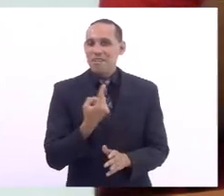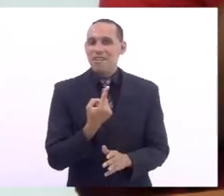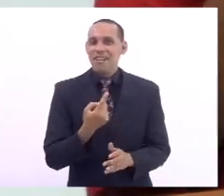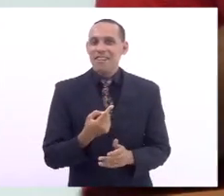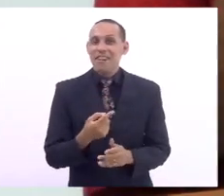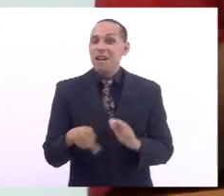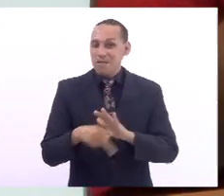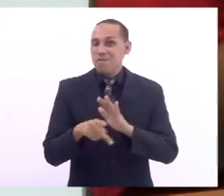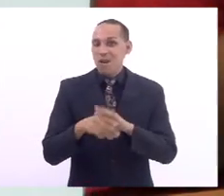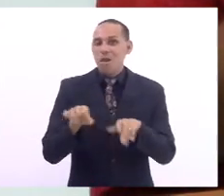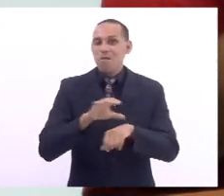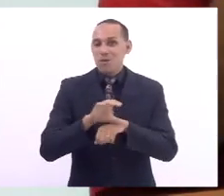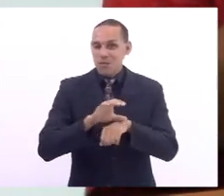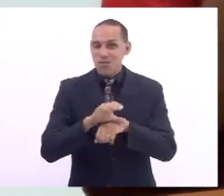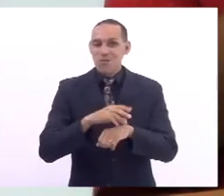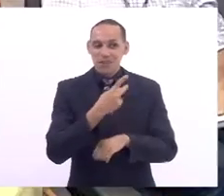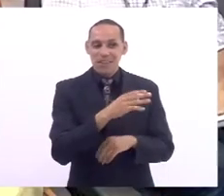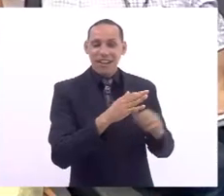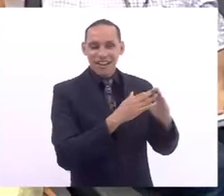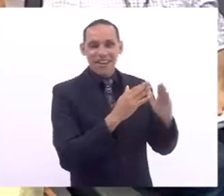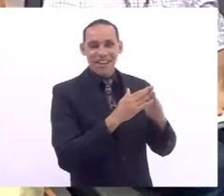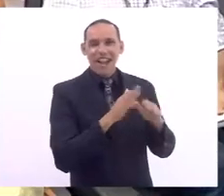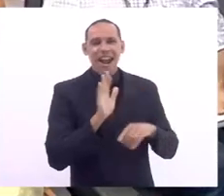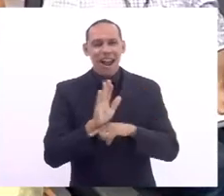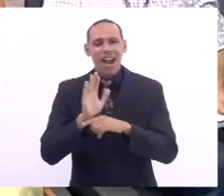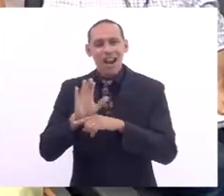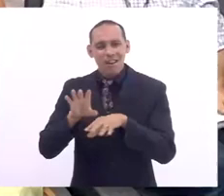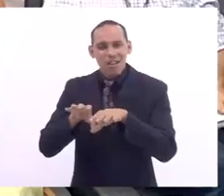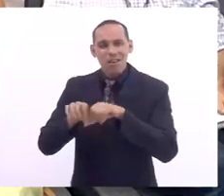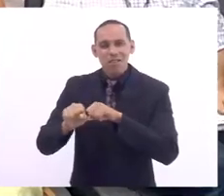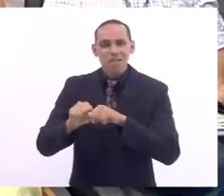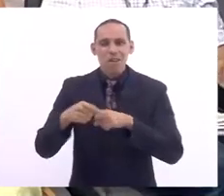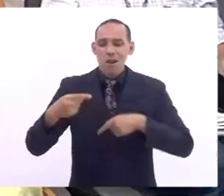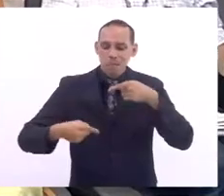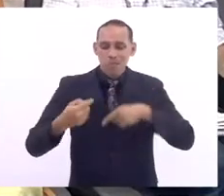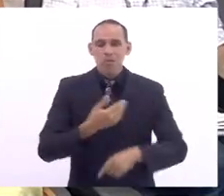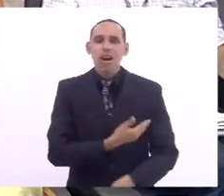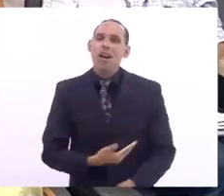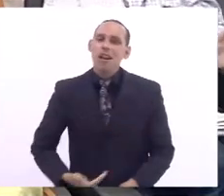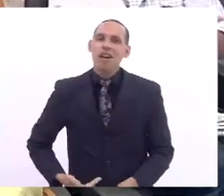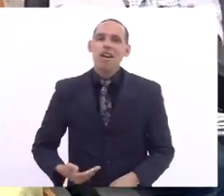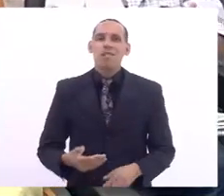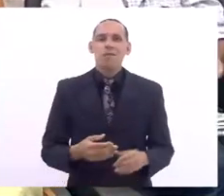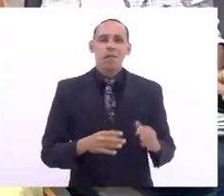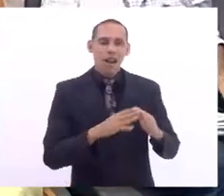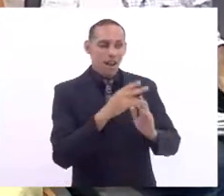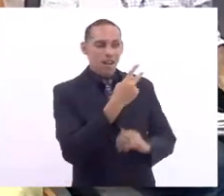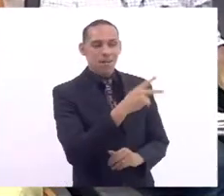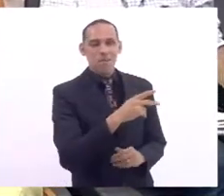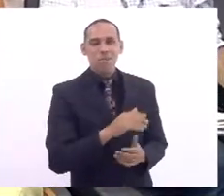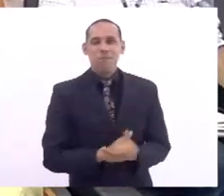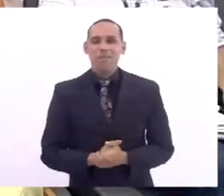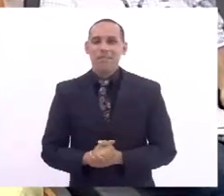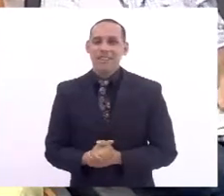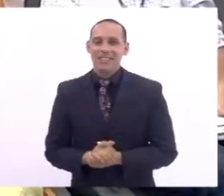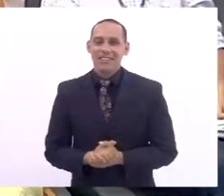da casa pois é à toa como formador na na agenda de Formação política da região da casa Fluminense